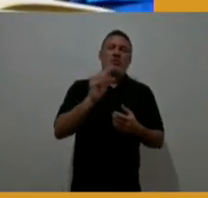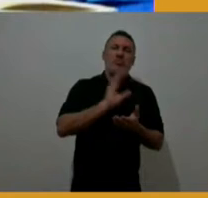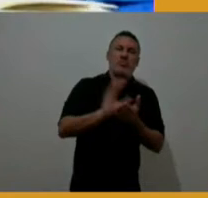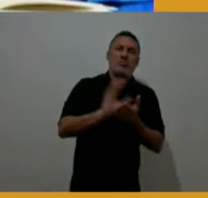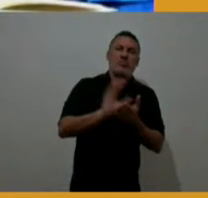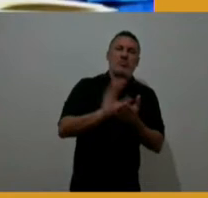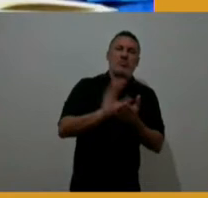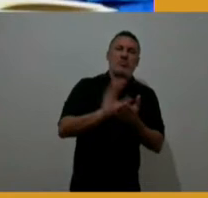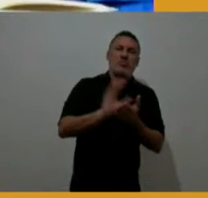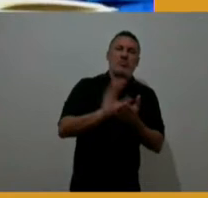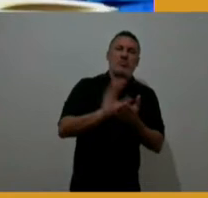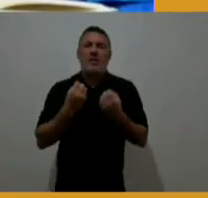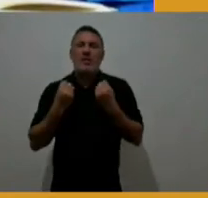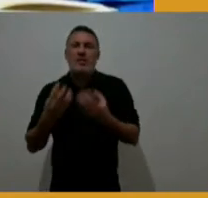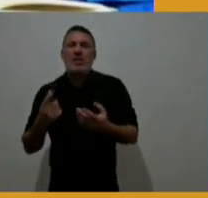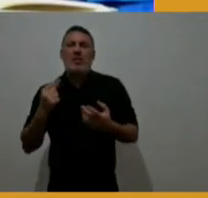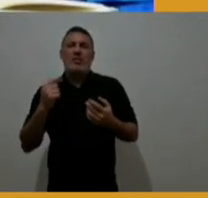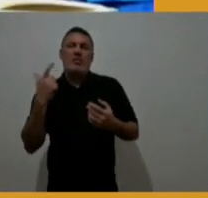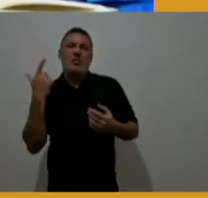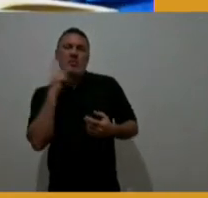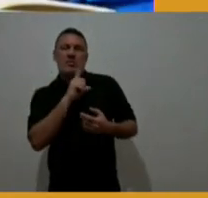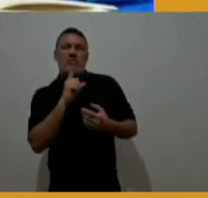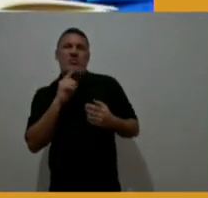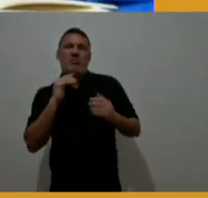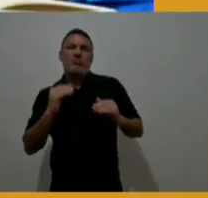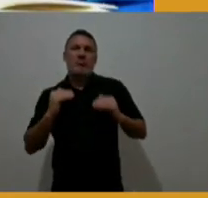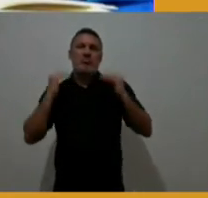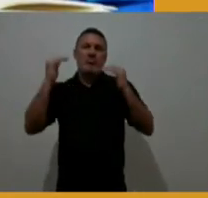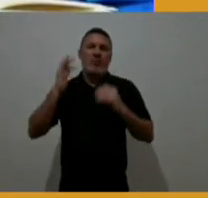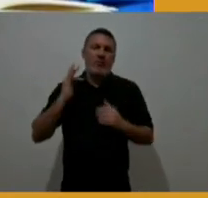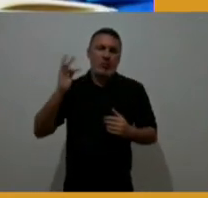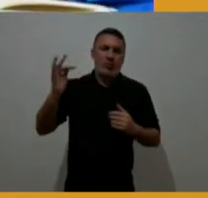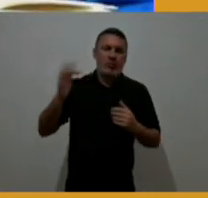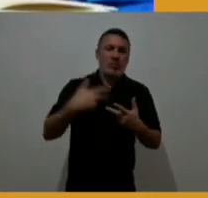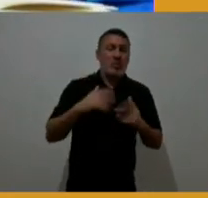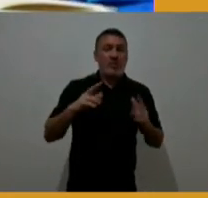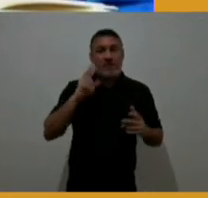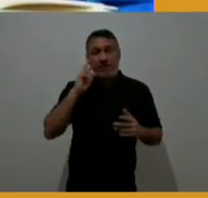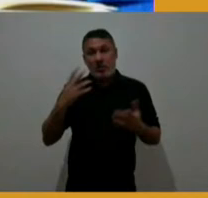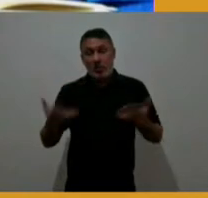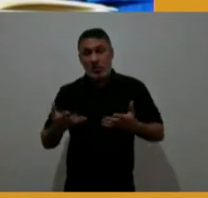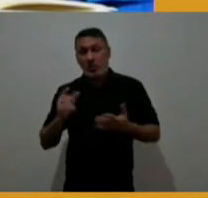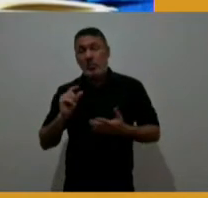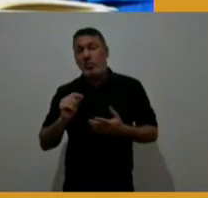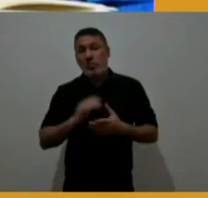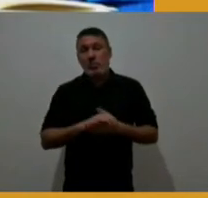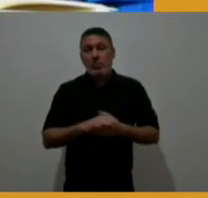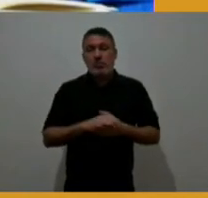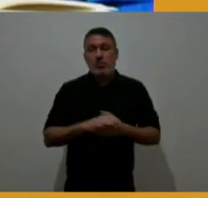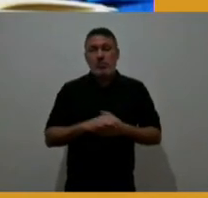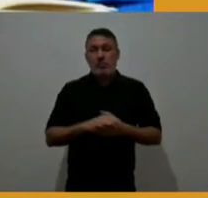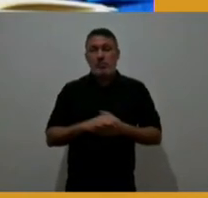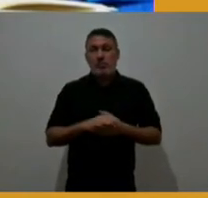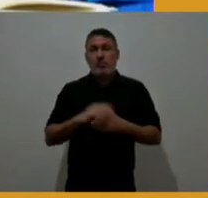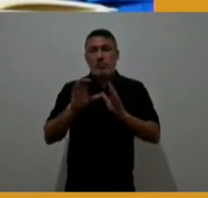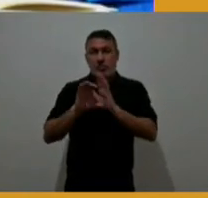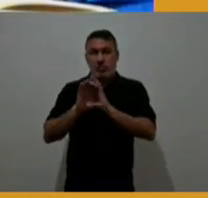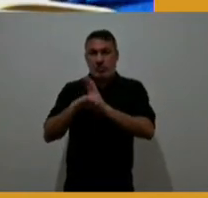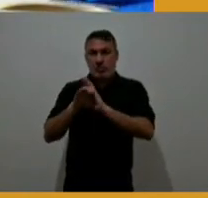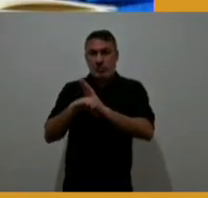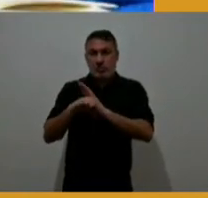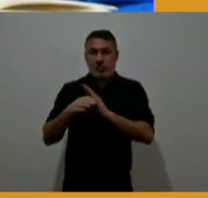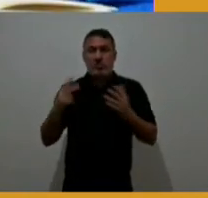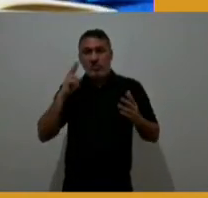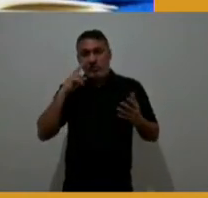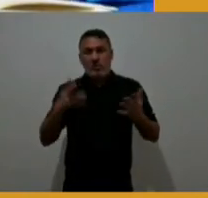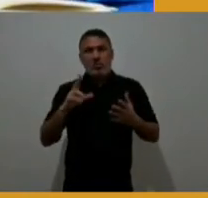a sobrevivência das gerações futuras. E o que a gente está vendo é que esse conceito está se aproximando